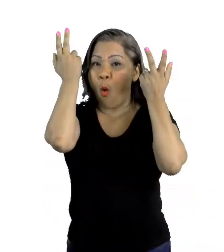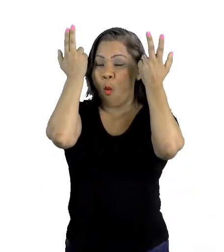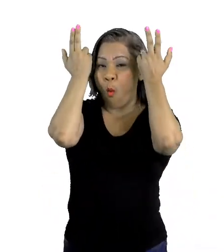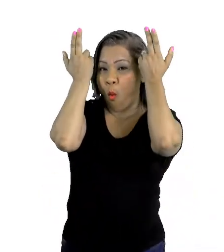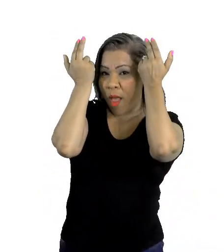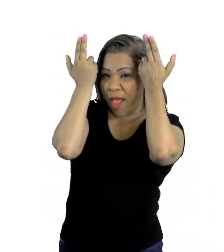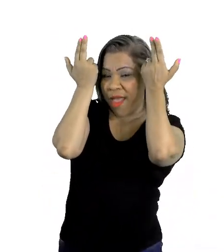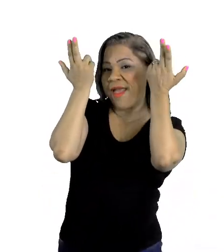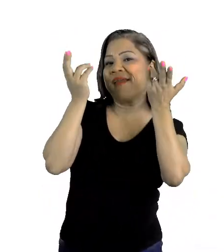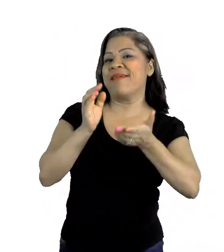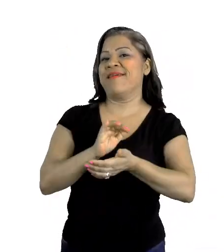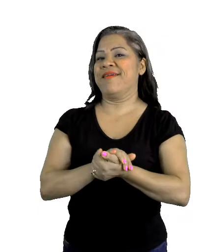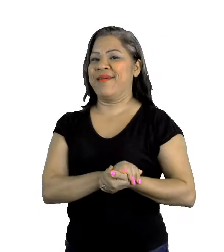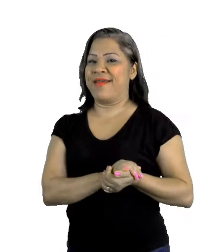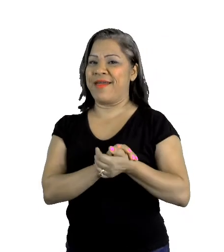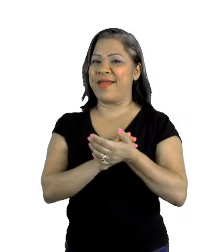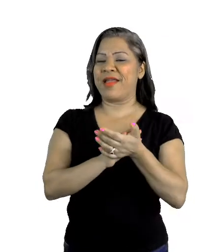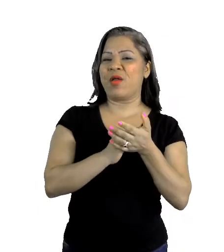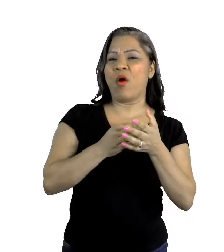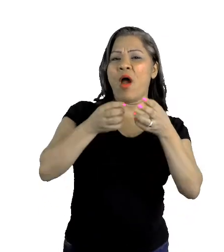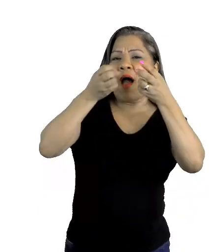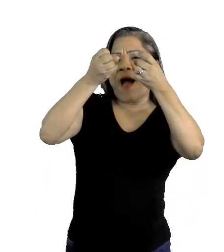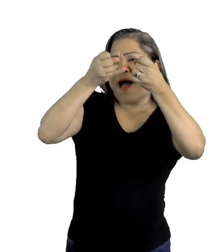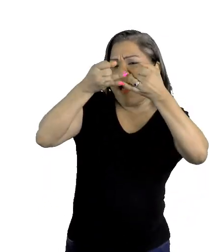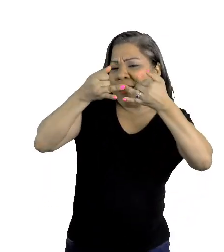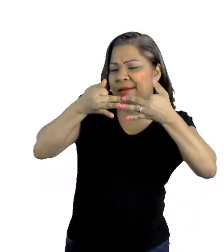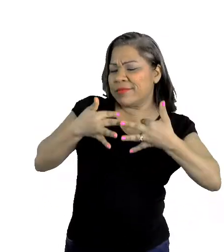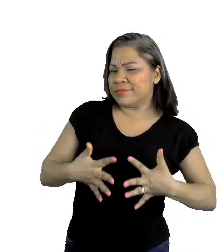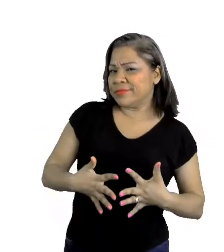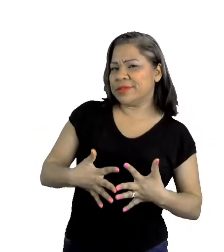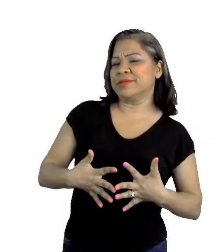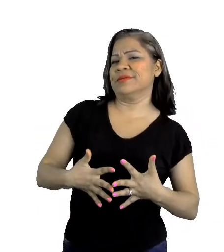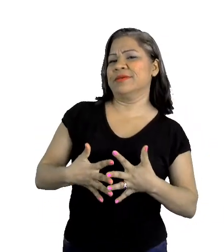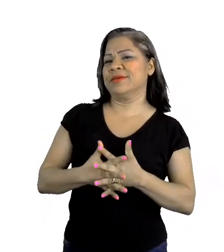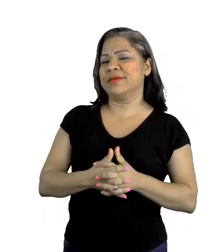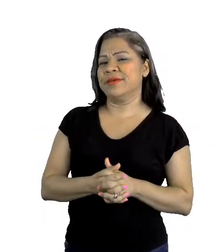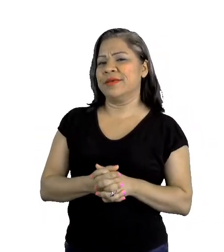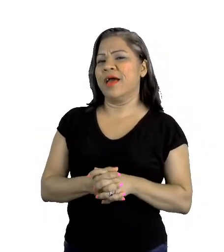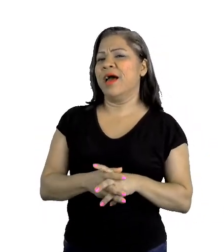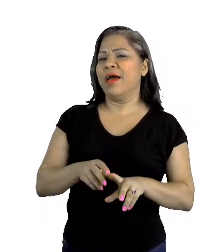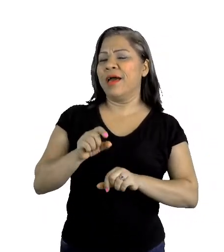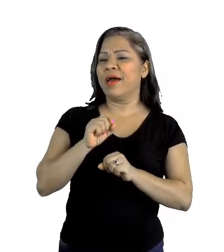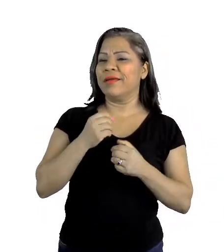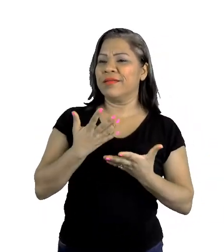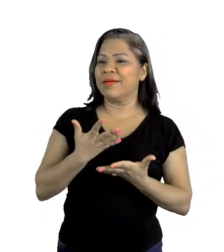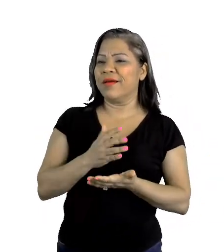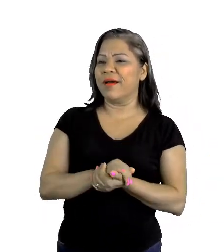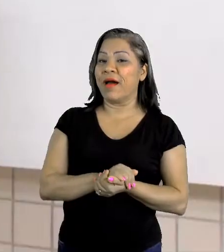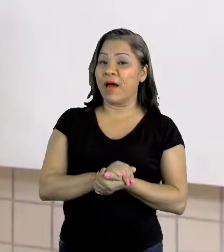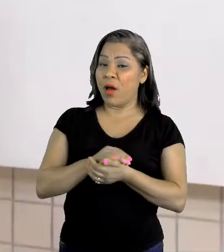coelho é descrito? Lembra? Descrição. O que quer dizer descrição?